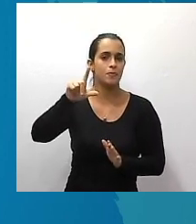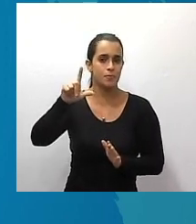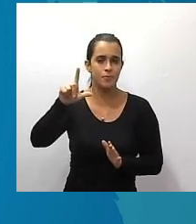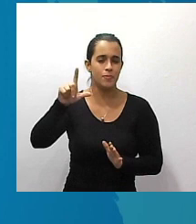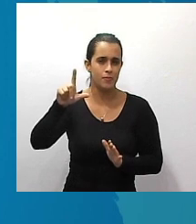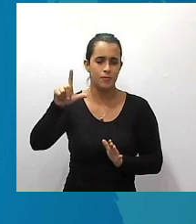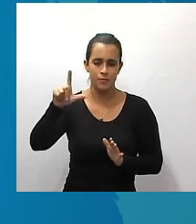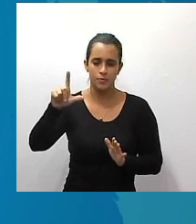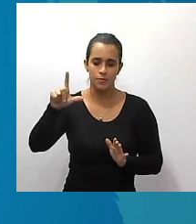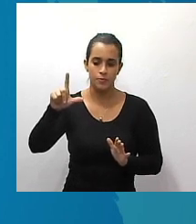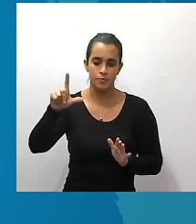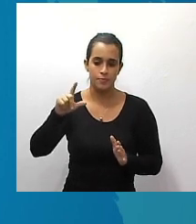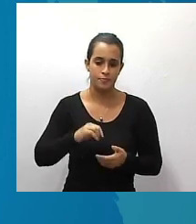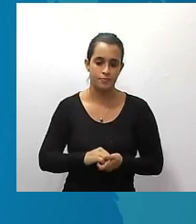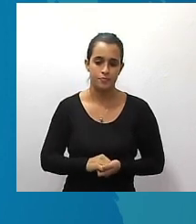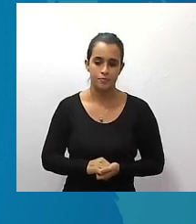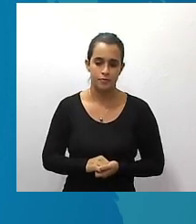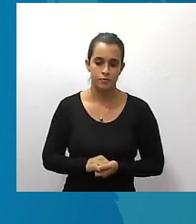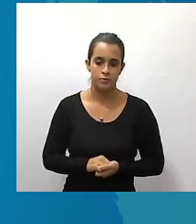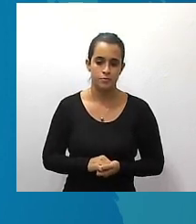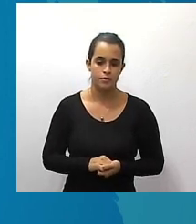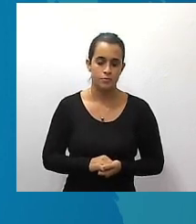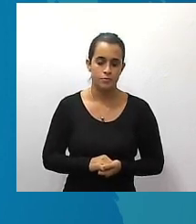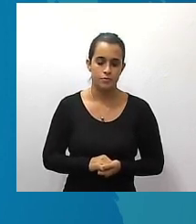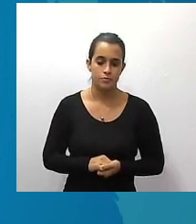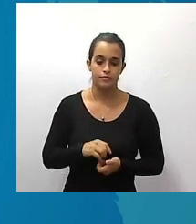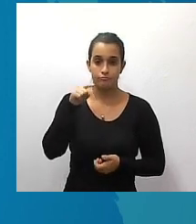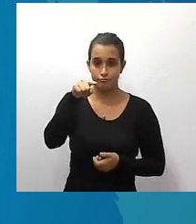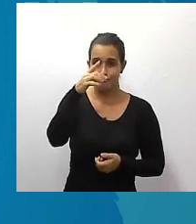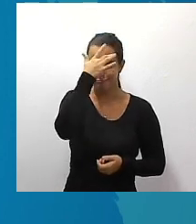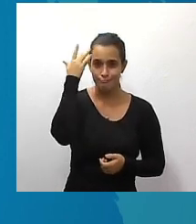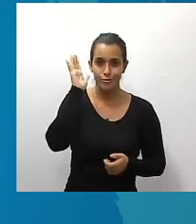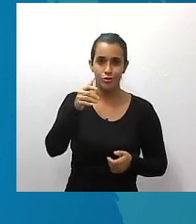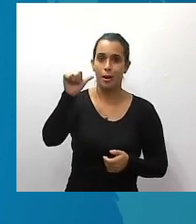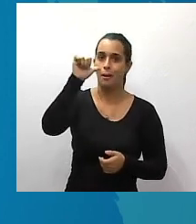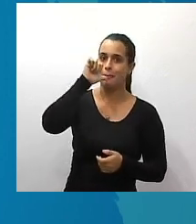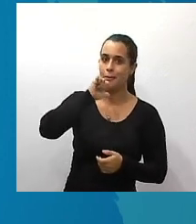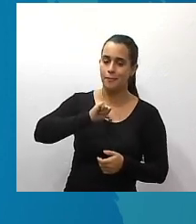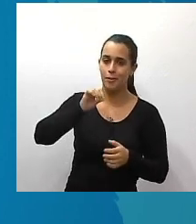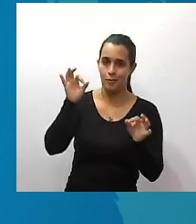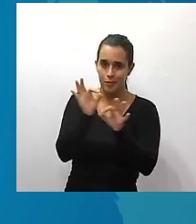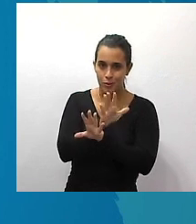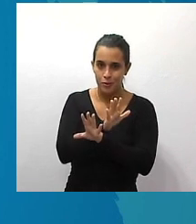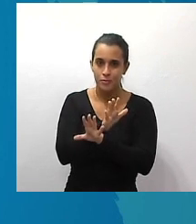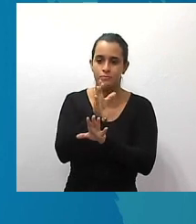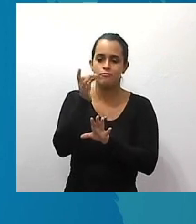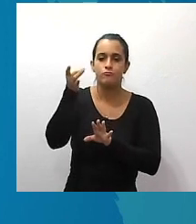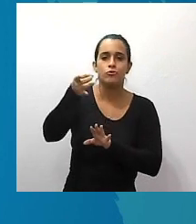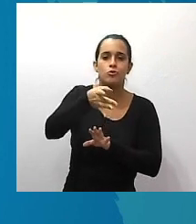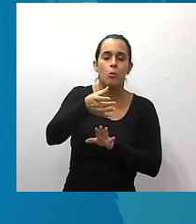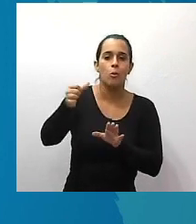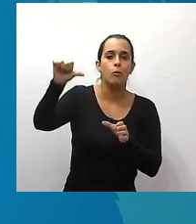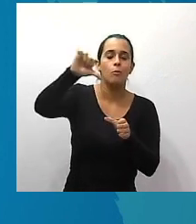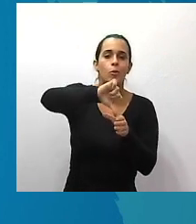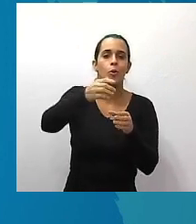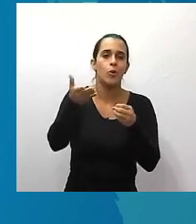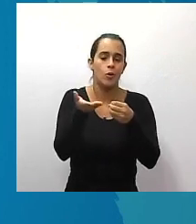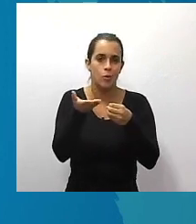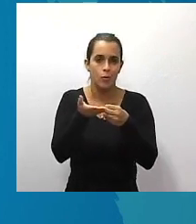que a noção do volume do cubo seria 10 vezes 10 vezes 10, 3 vezes 1000 metros cúbicos. Agora, em